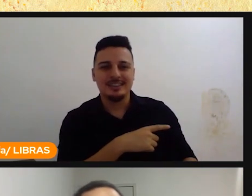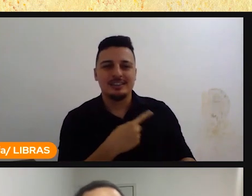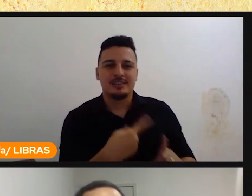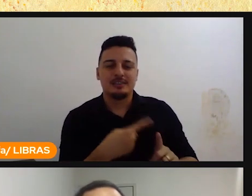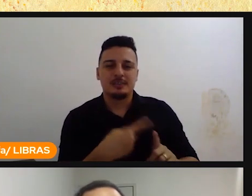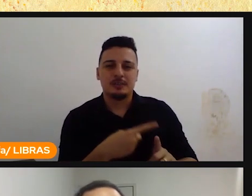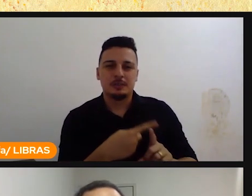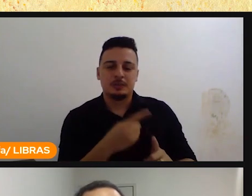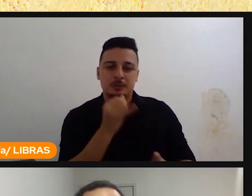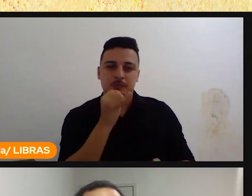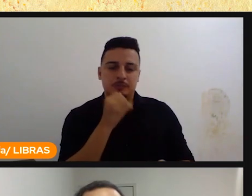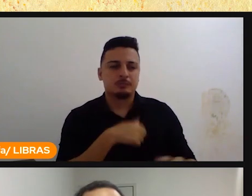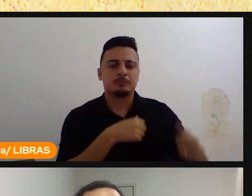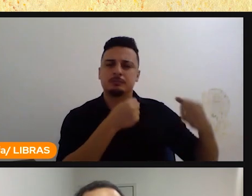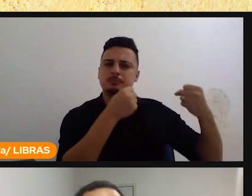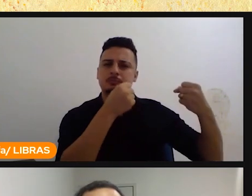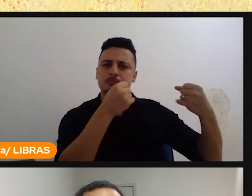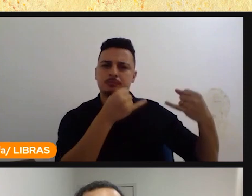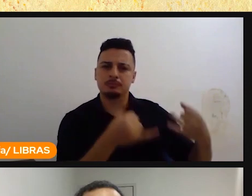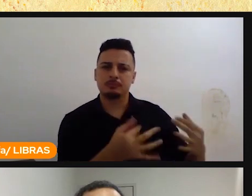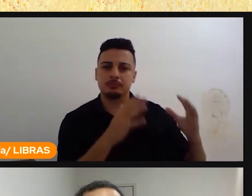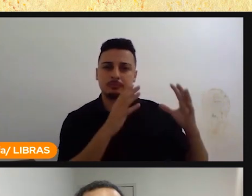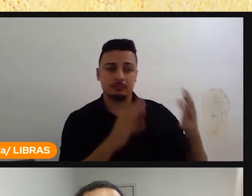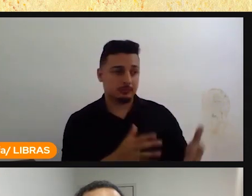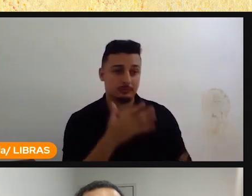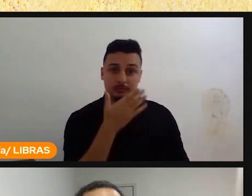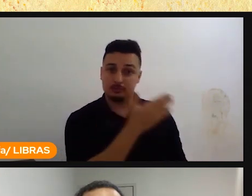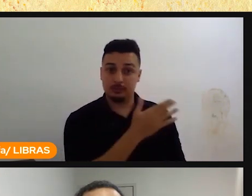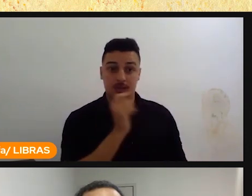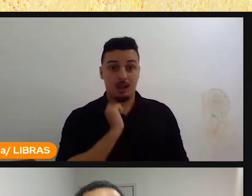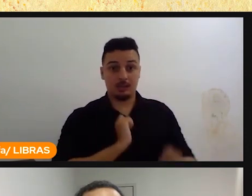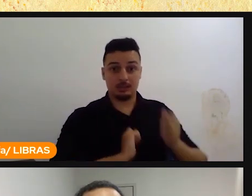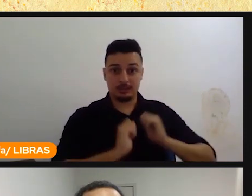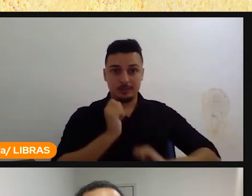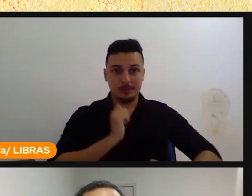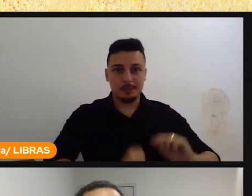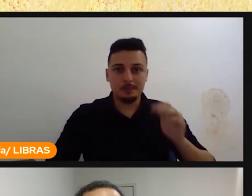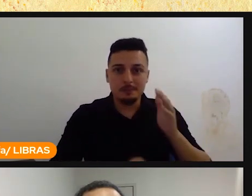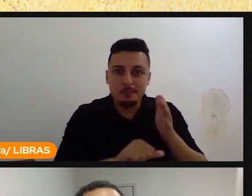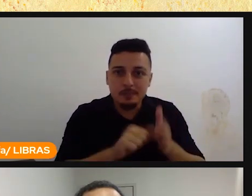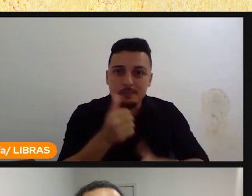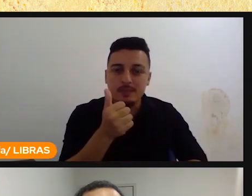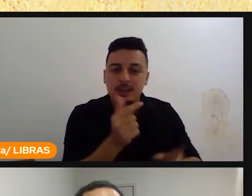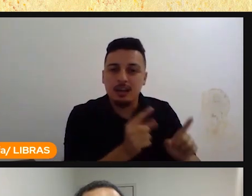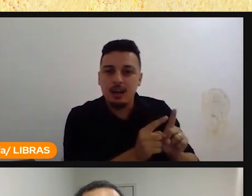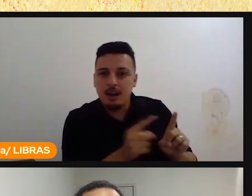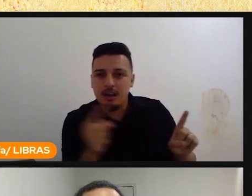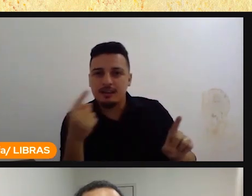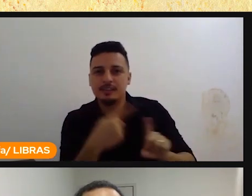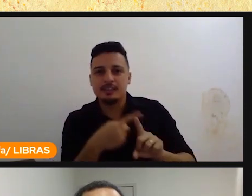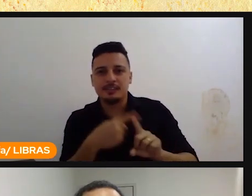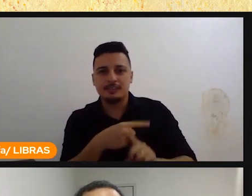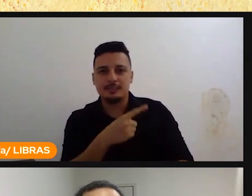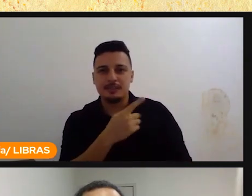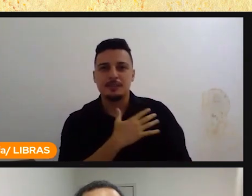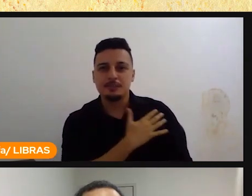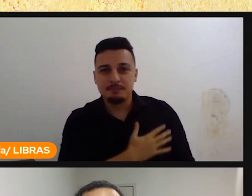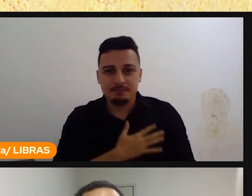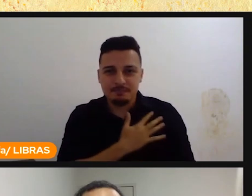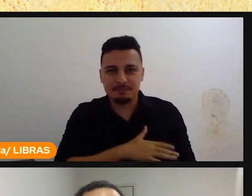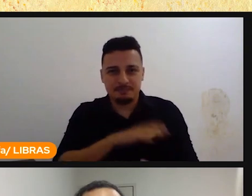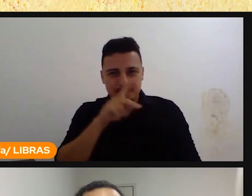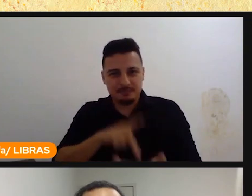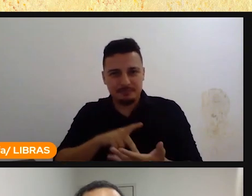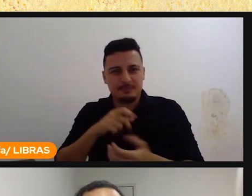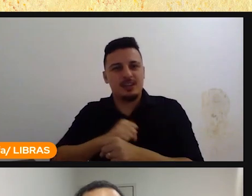Porque, como eu falei, é isso, assim, o Marão está muito ansioso também, é o primeiro longa, e foi um processo muito interessante, né, porque ele vem aí de muitos